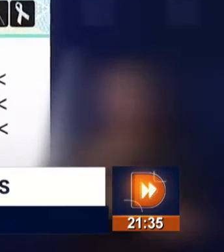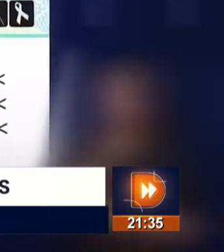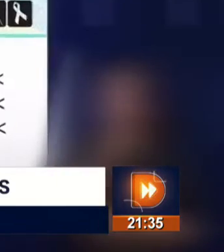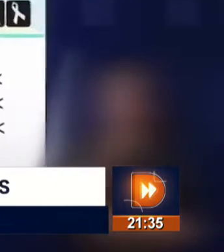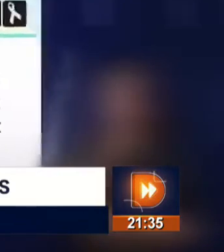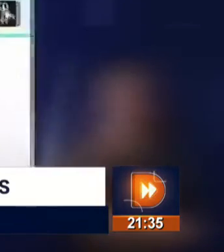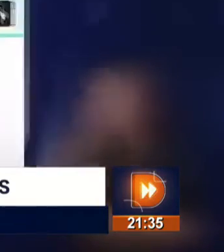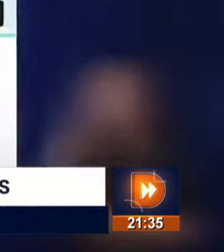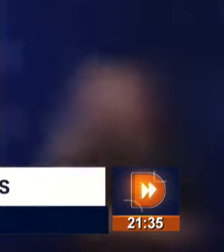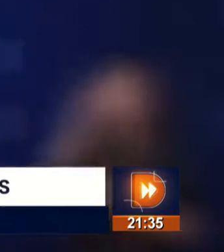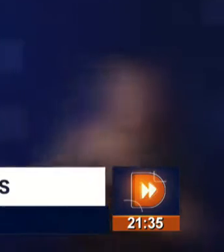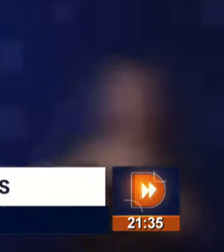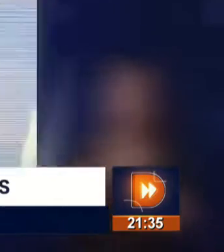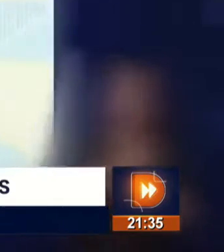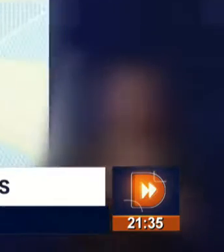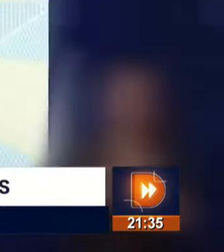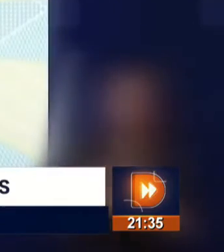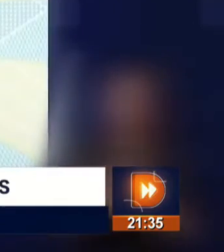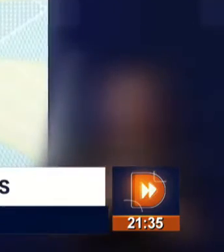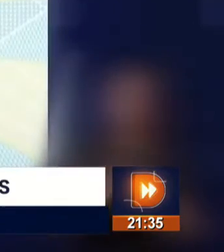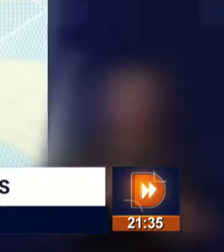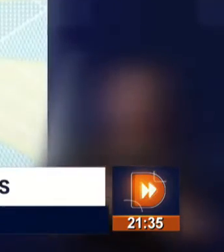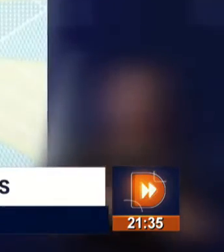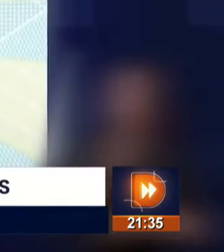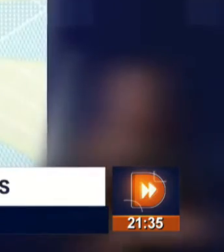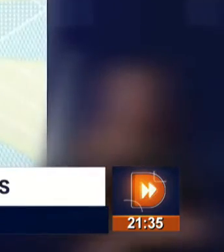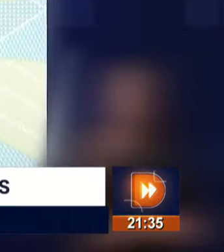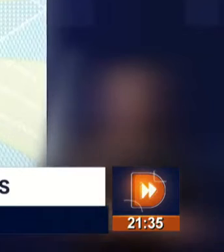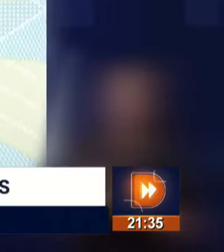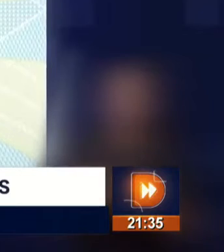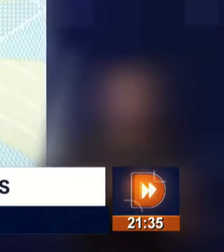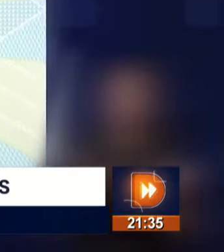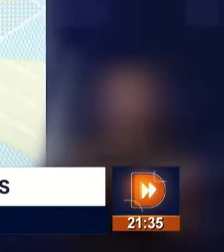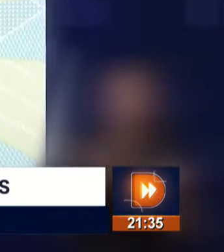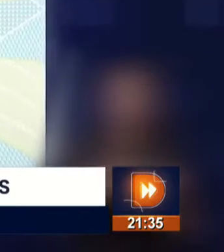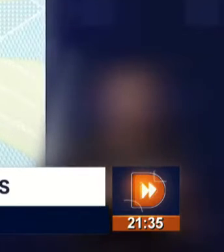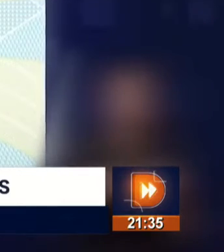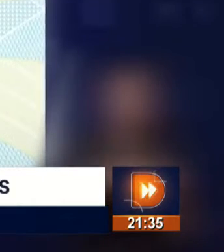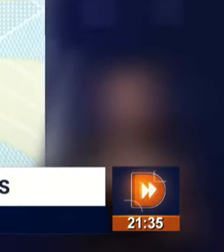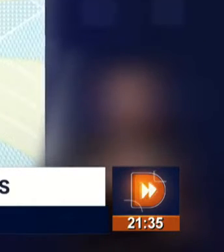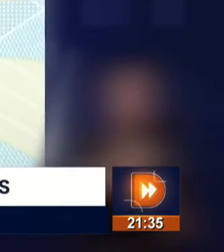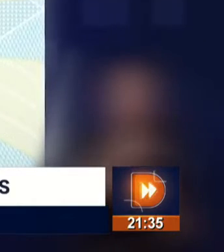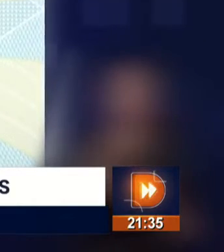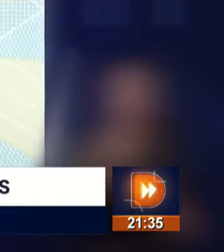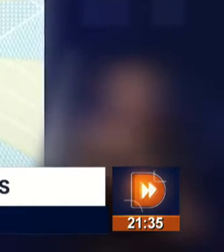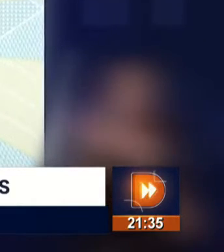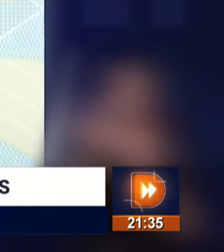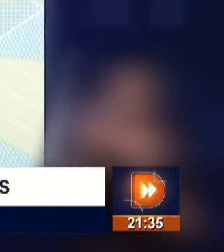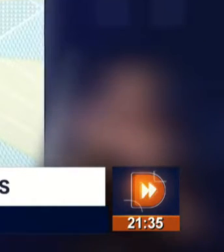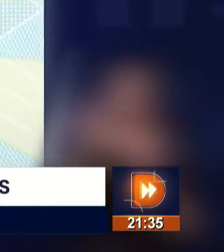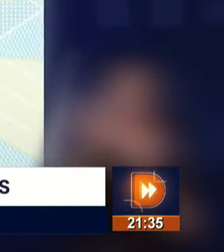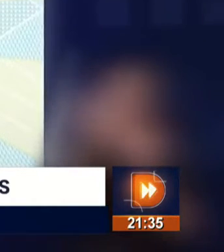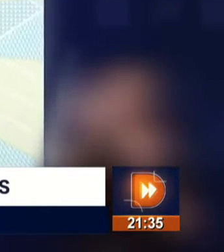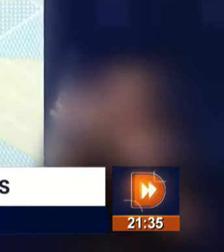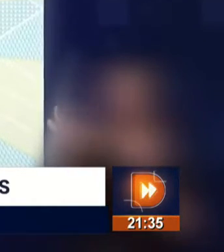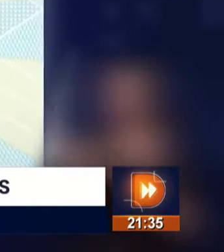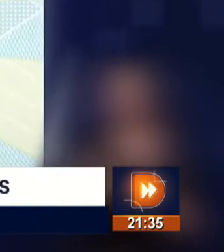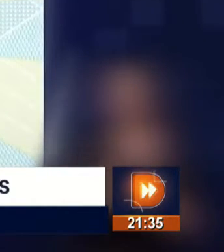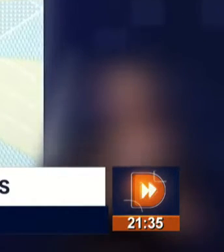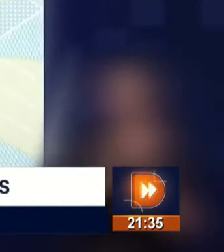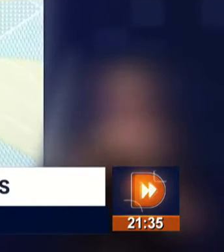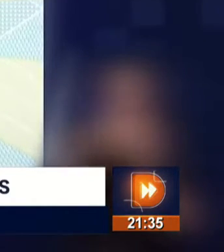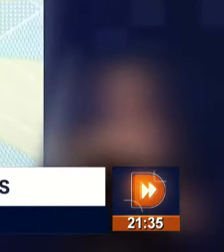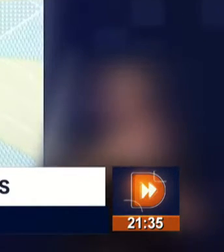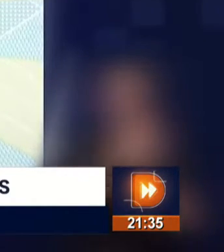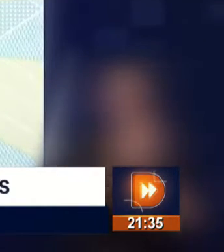ou extraviado a troca da antiga para a nova carteira de identidade é feita de forma gradual a